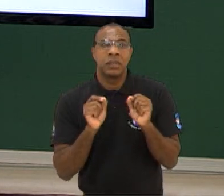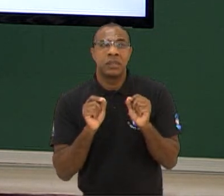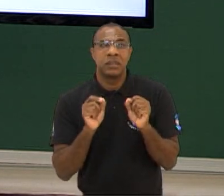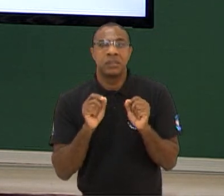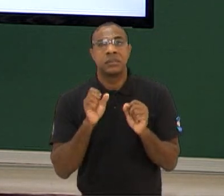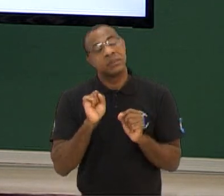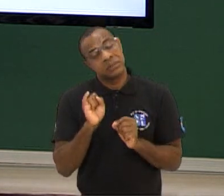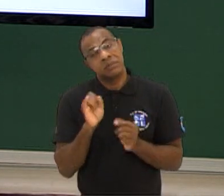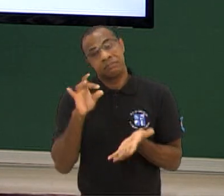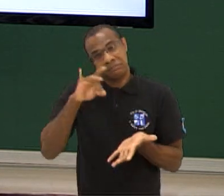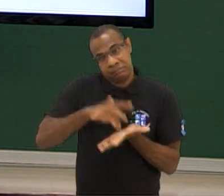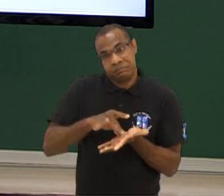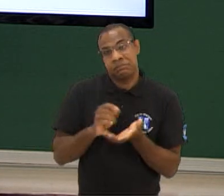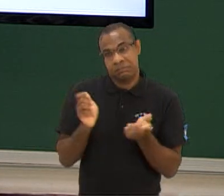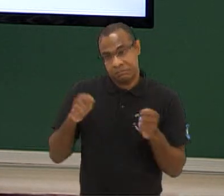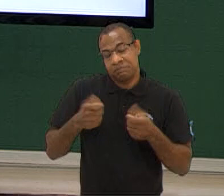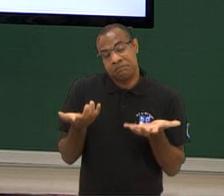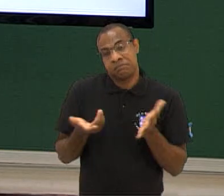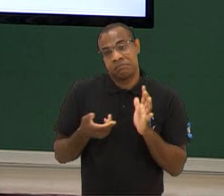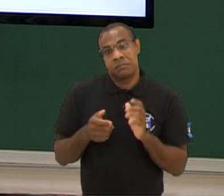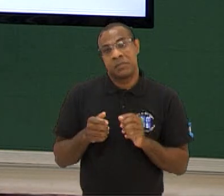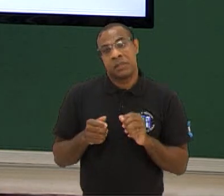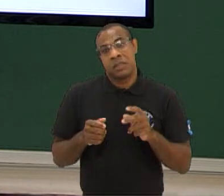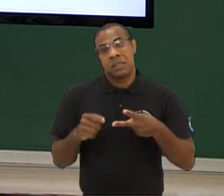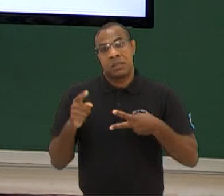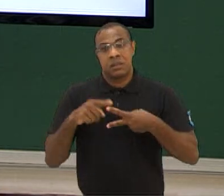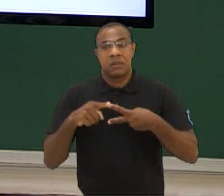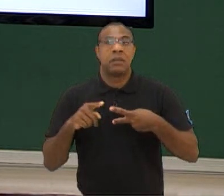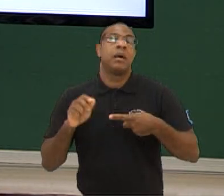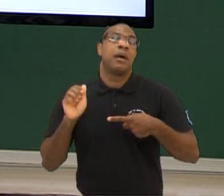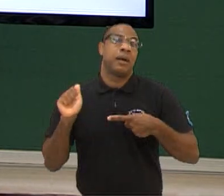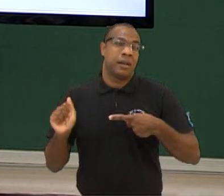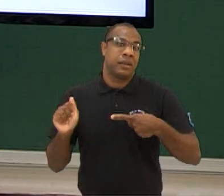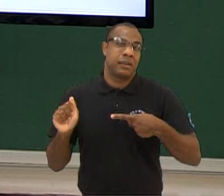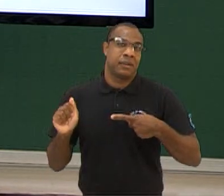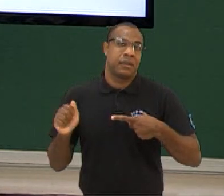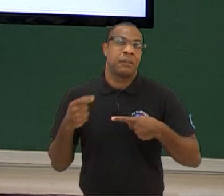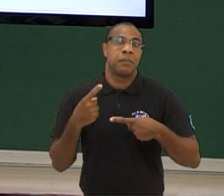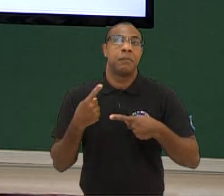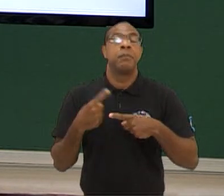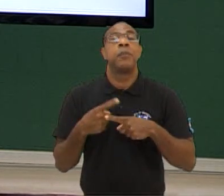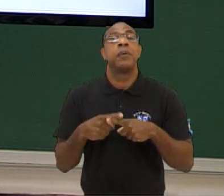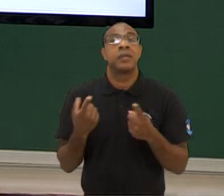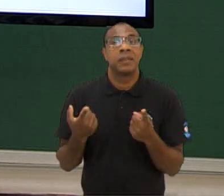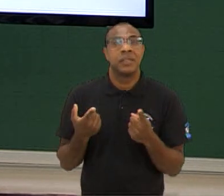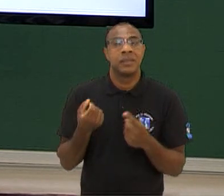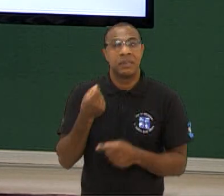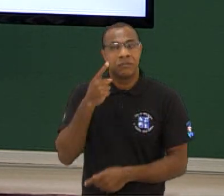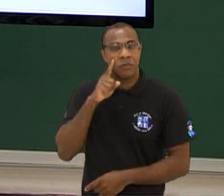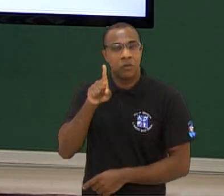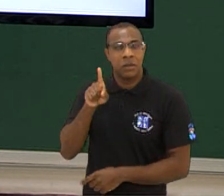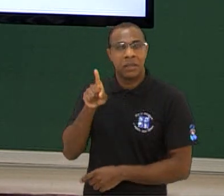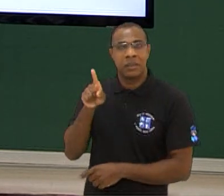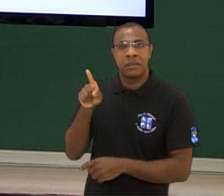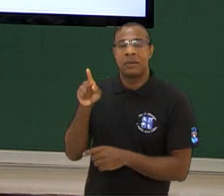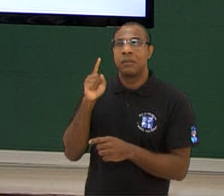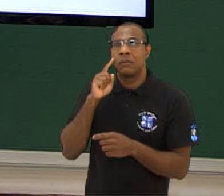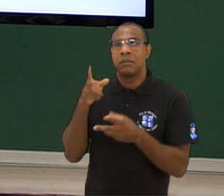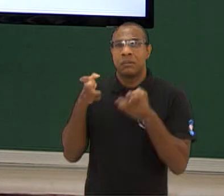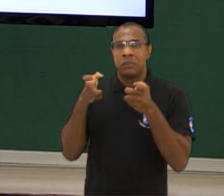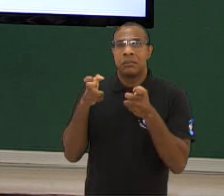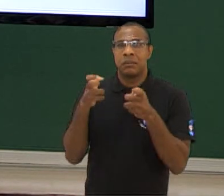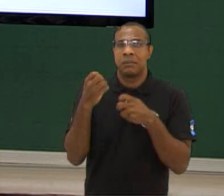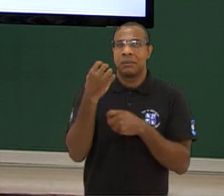seria a alternativa A. Por quê? Existe um princípio muito básico, né? Quando você for olhar aqui, né,